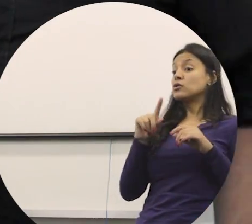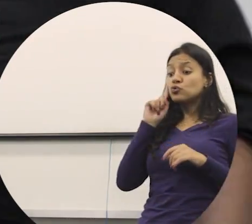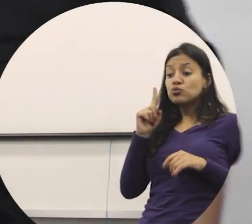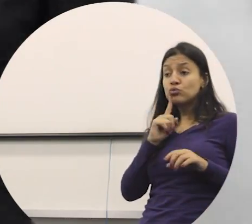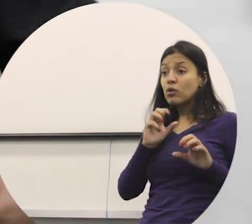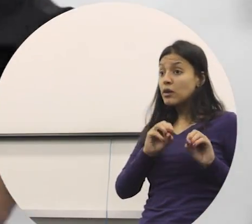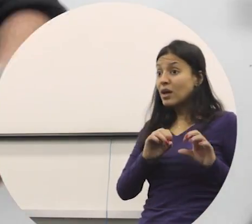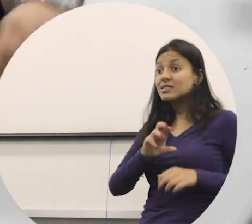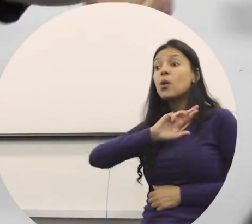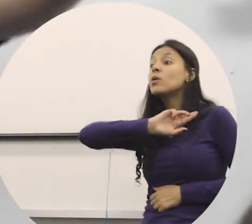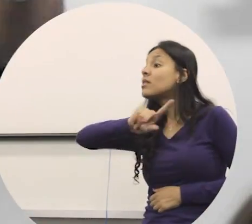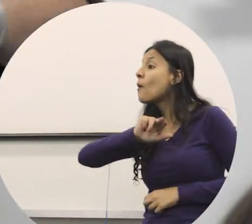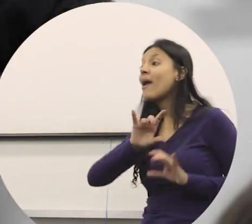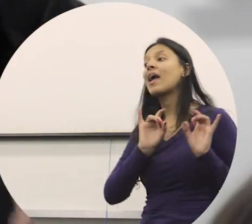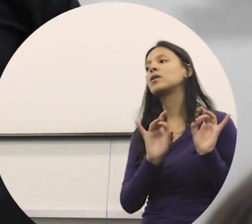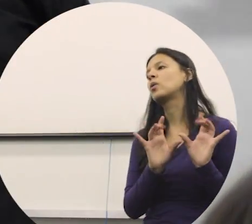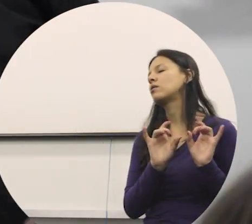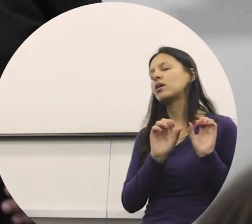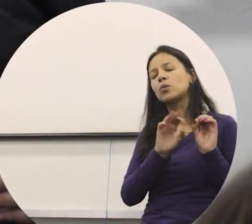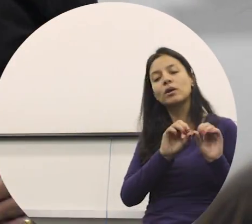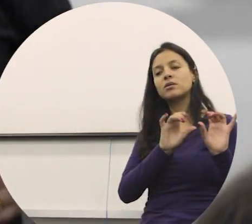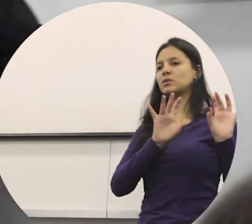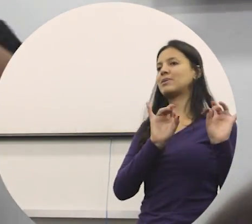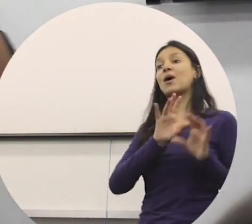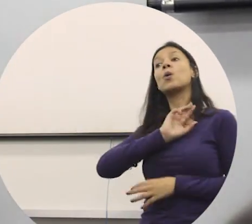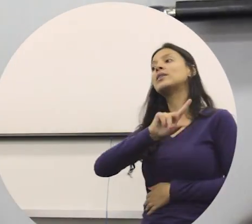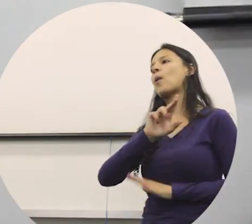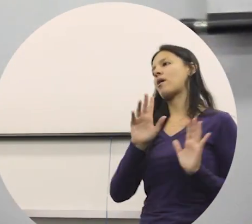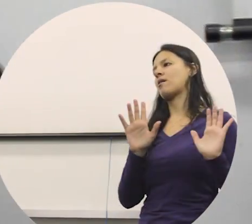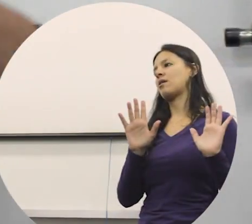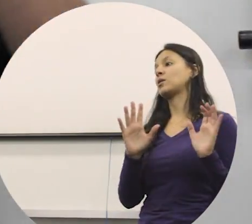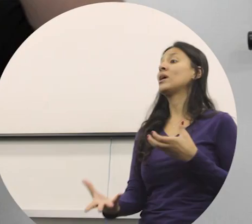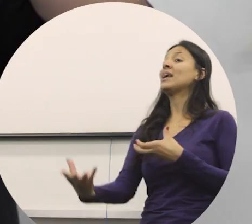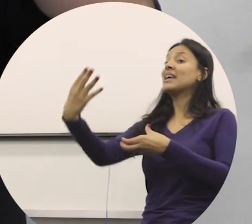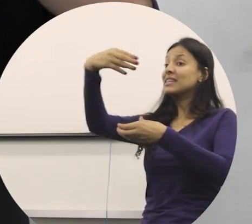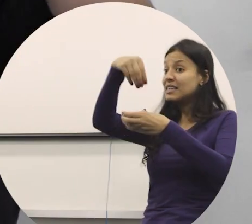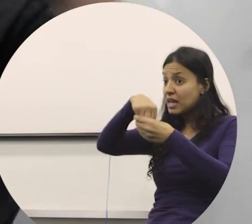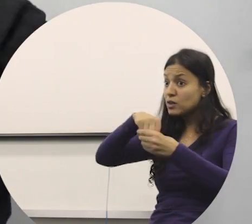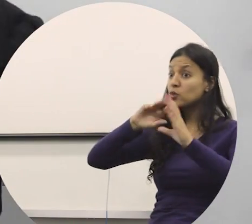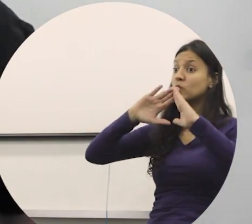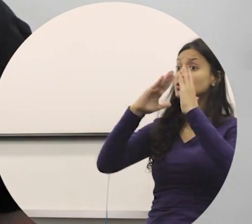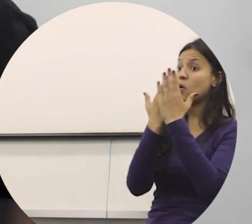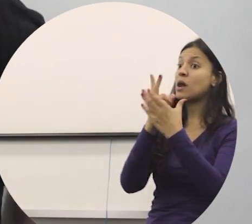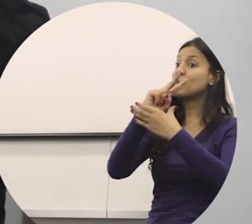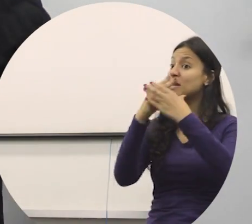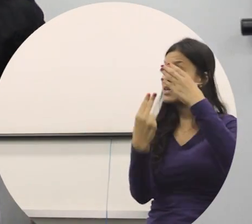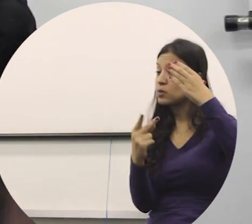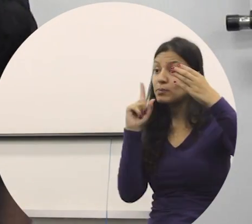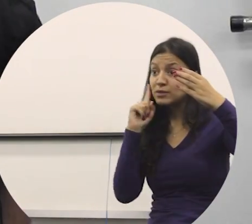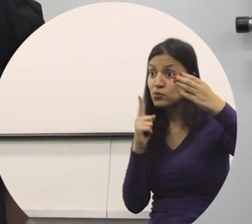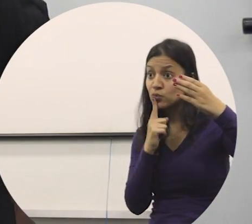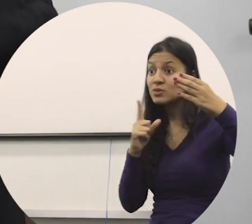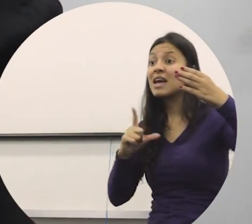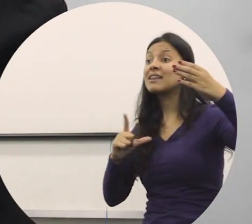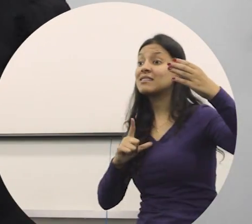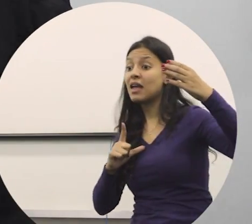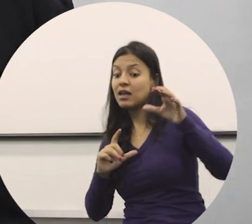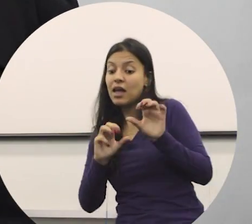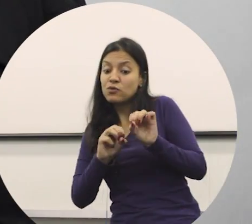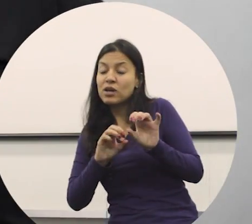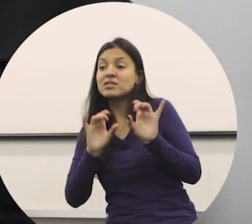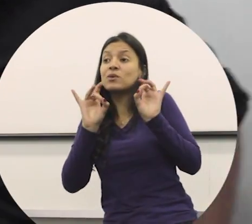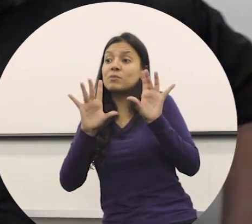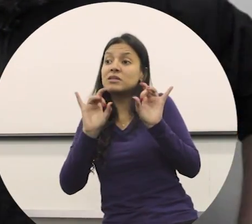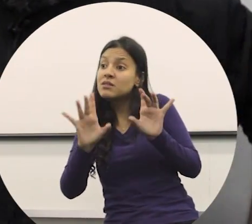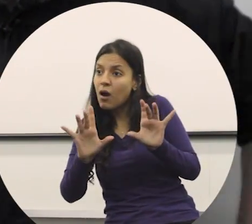educação bilíngue. É o que a gente fala, nós temos a educação especial dentro da escola bilíngue. É, exatamente. Mas eu acho que assim, a gente tem esse espaço que é um espaço